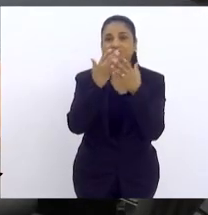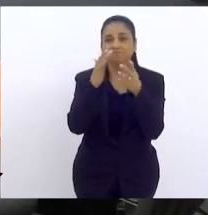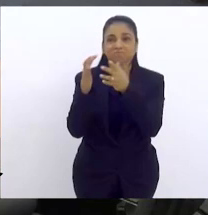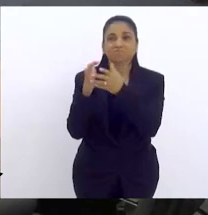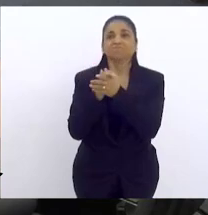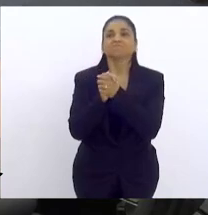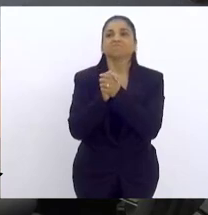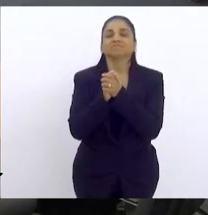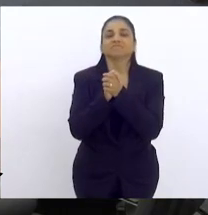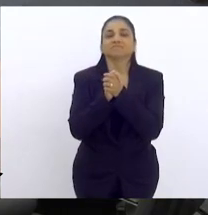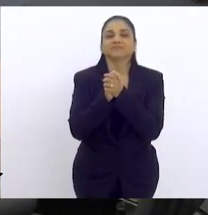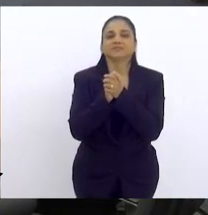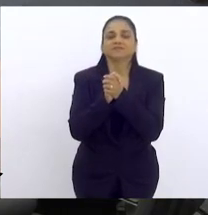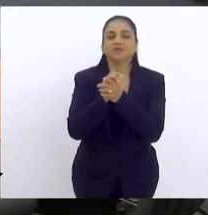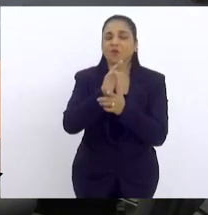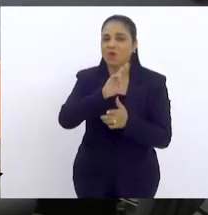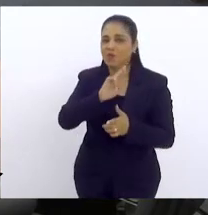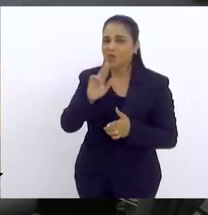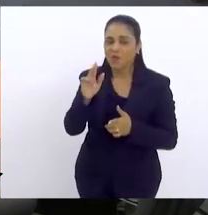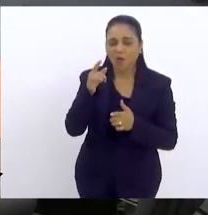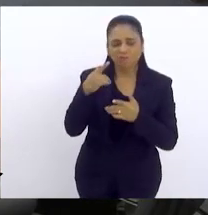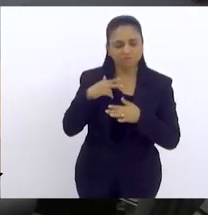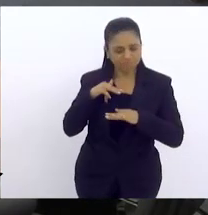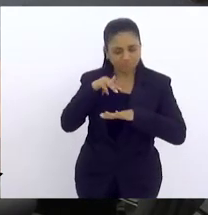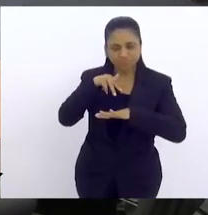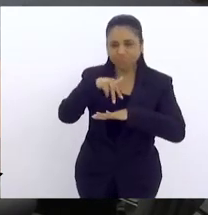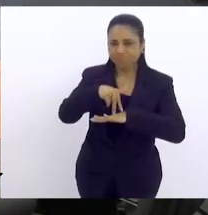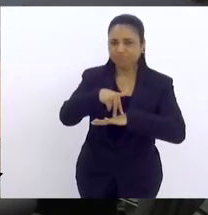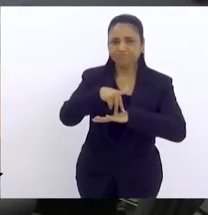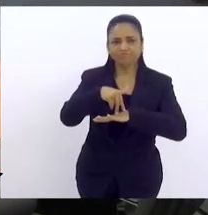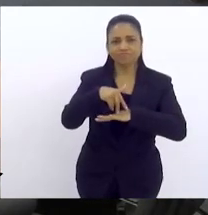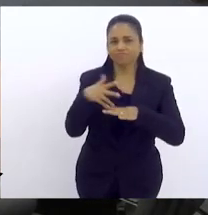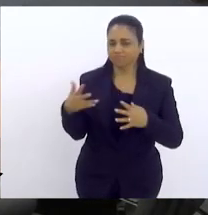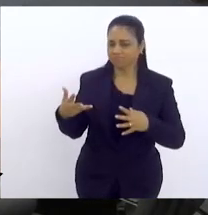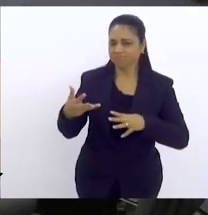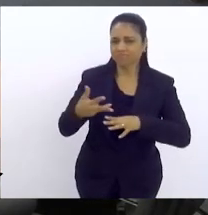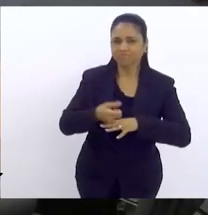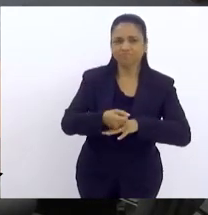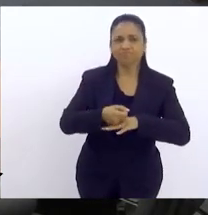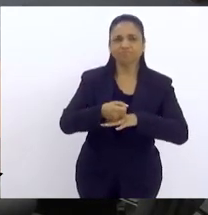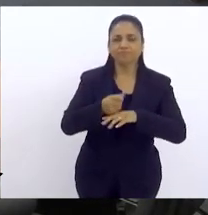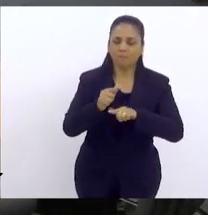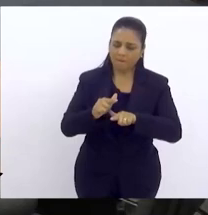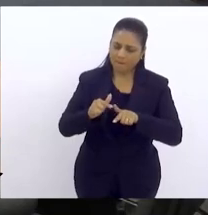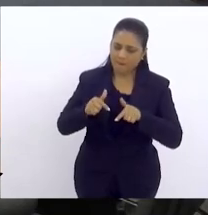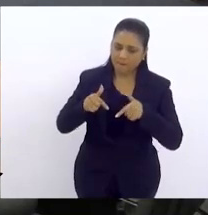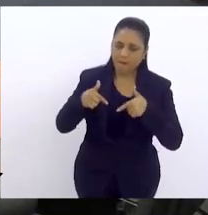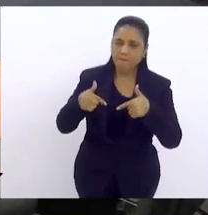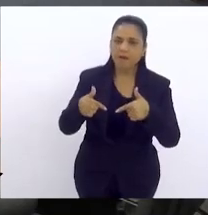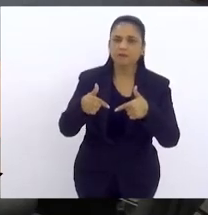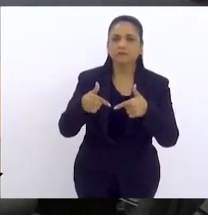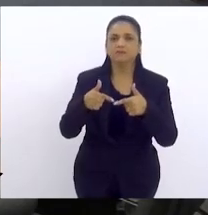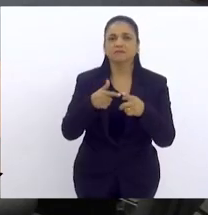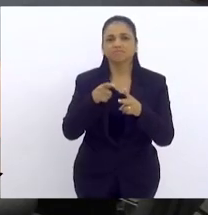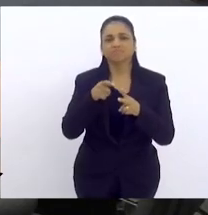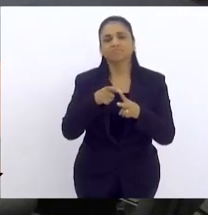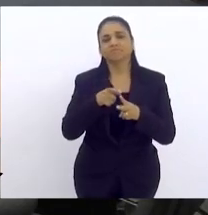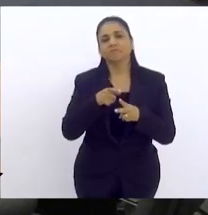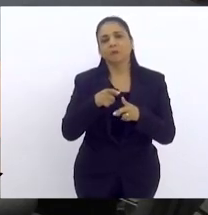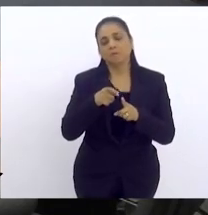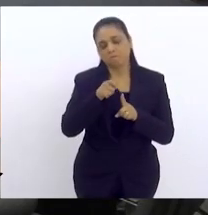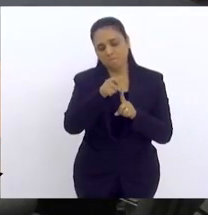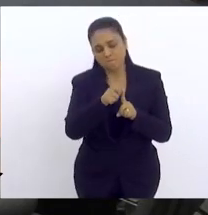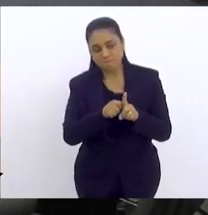o nome excelente realmente vai estar presidindo toda durante esse biênio aí tenho certeza que